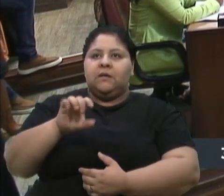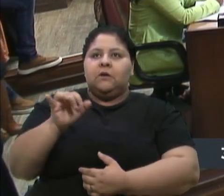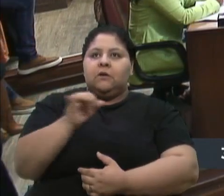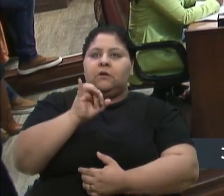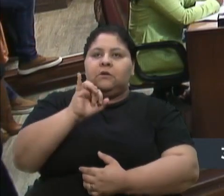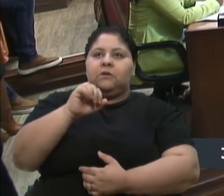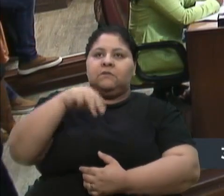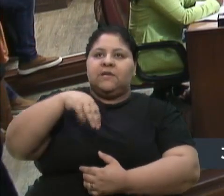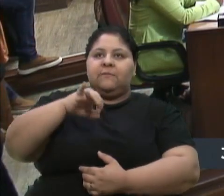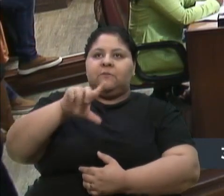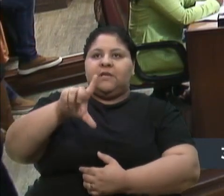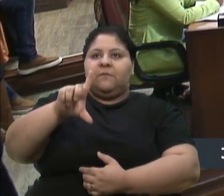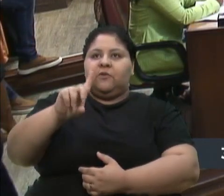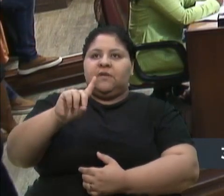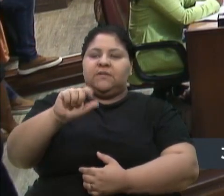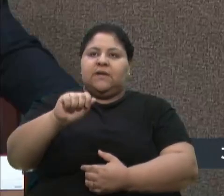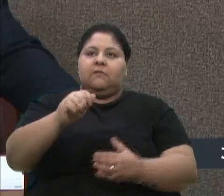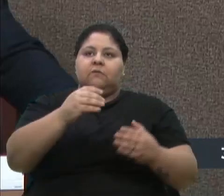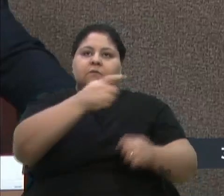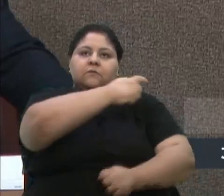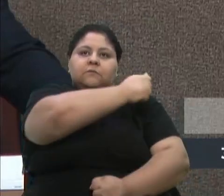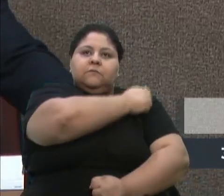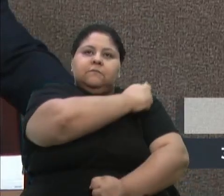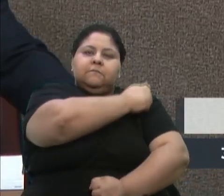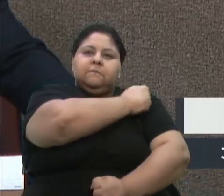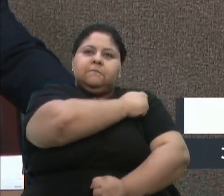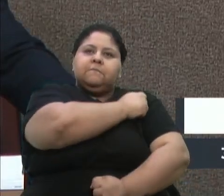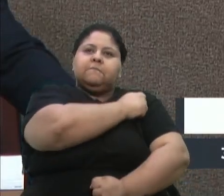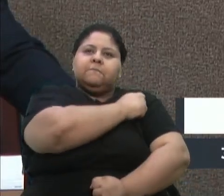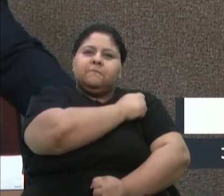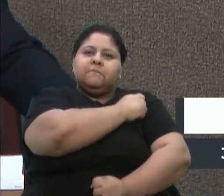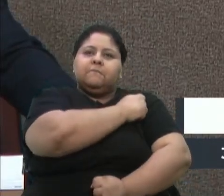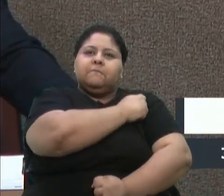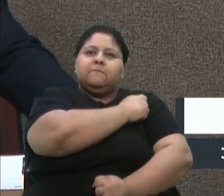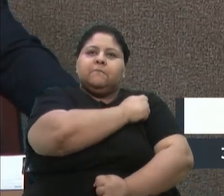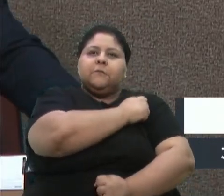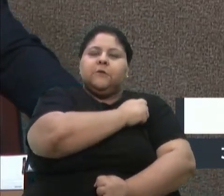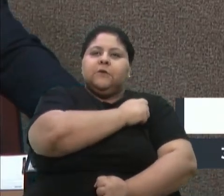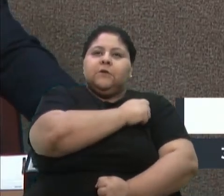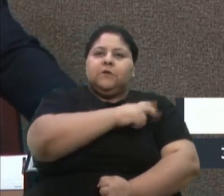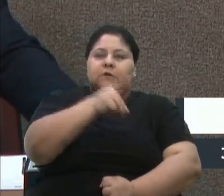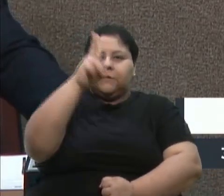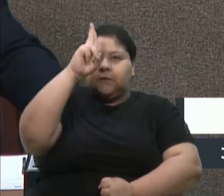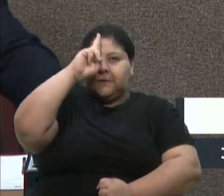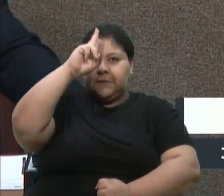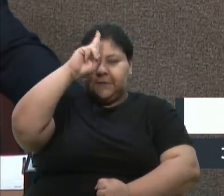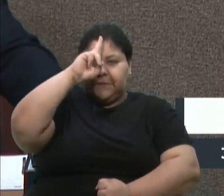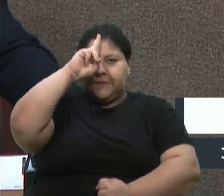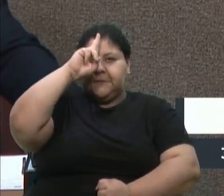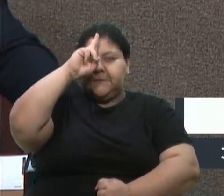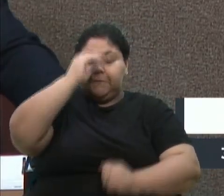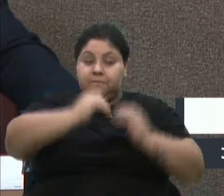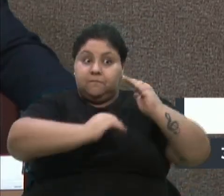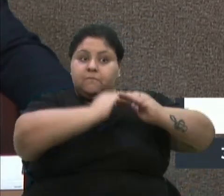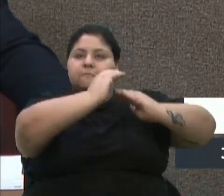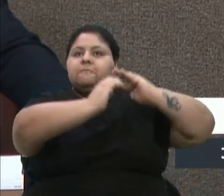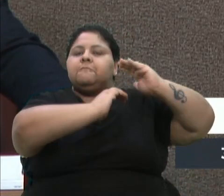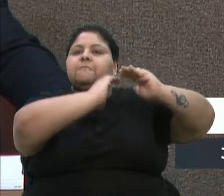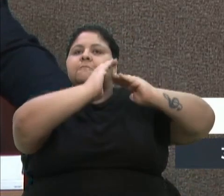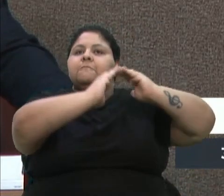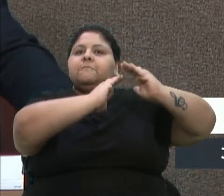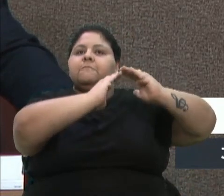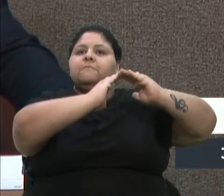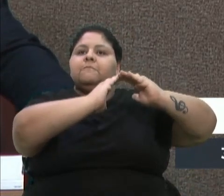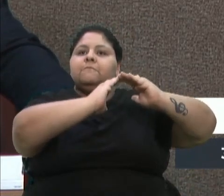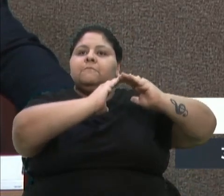Os alunos do 9º ano do ensino fundamental e do 2º ano do ensino médio eles desenvolveram uma